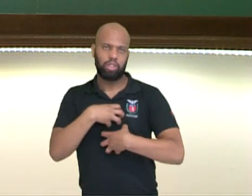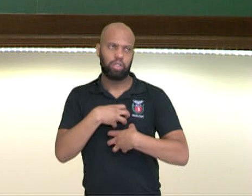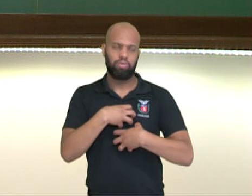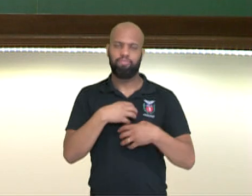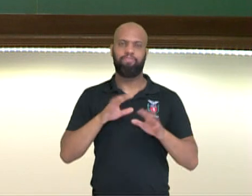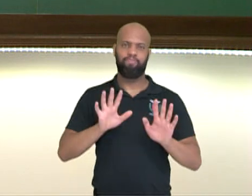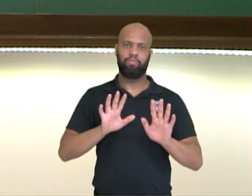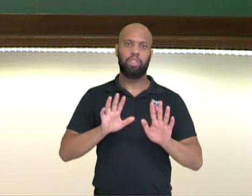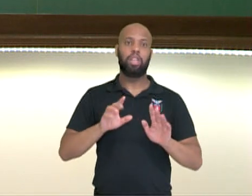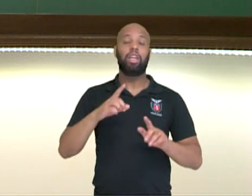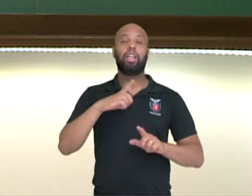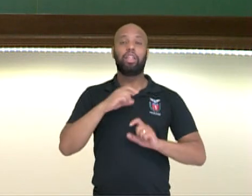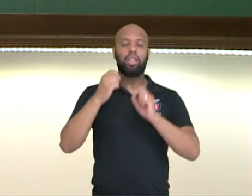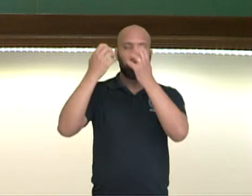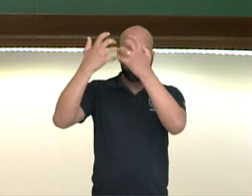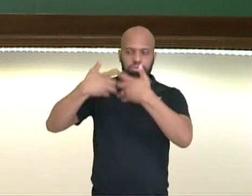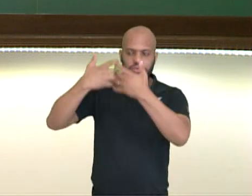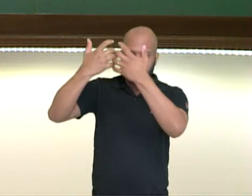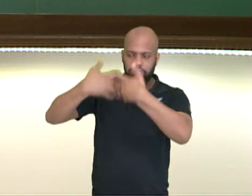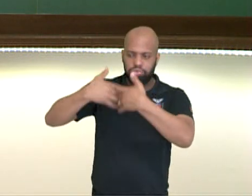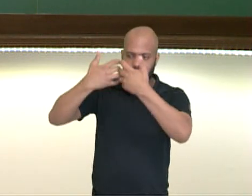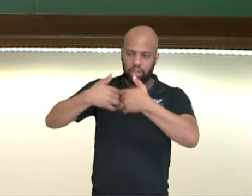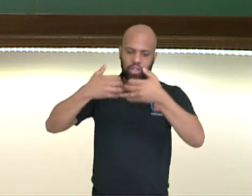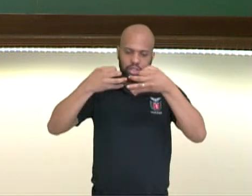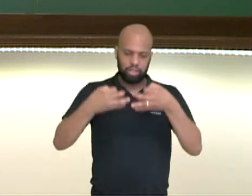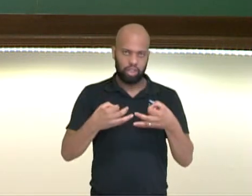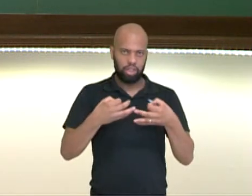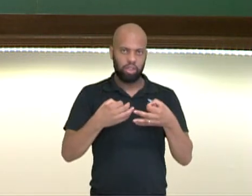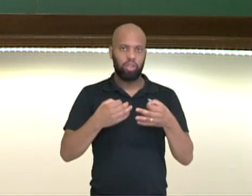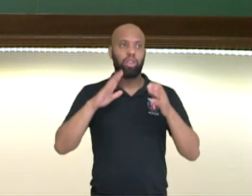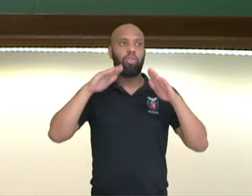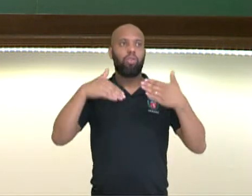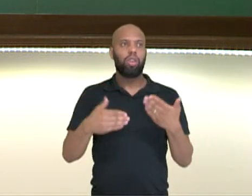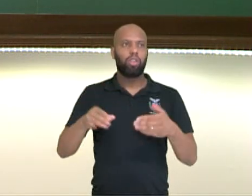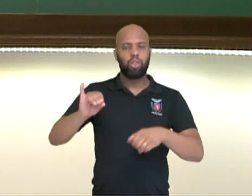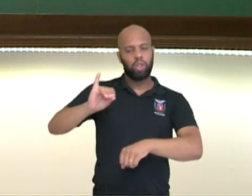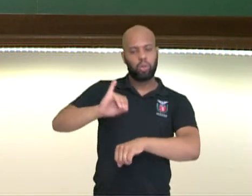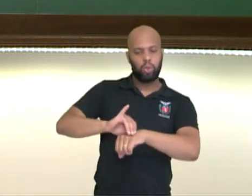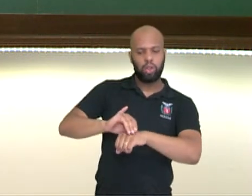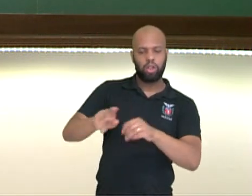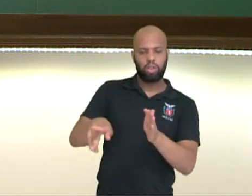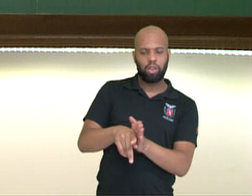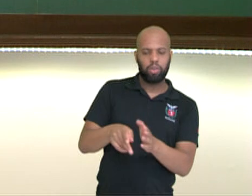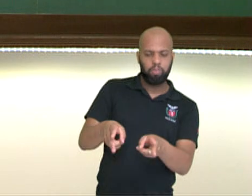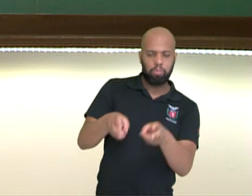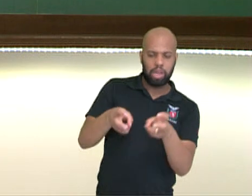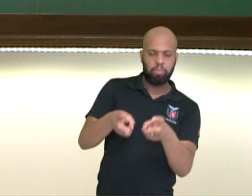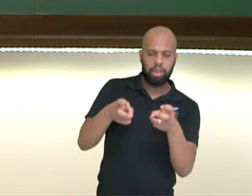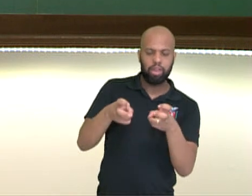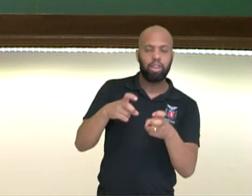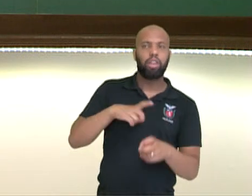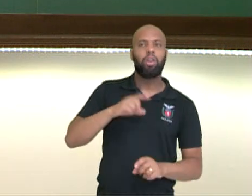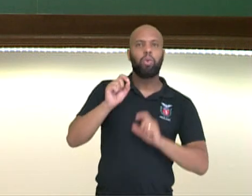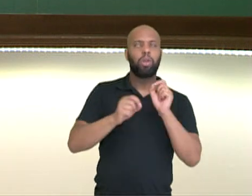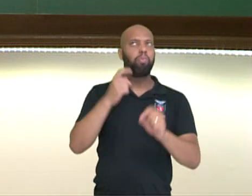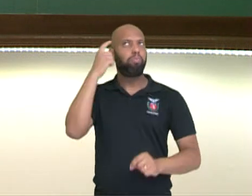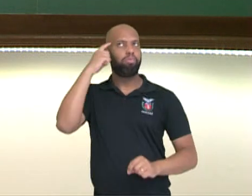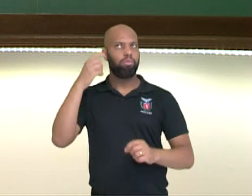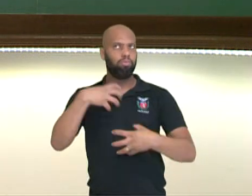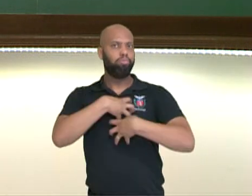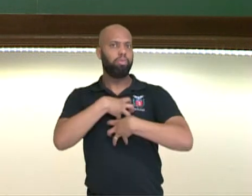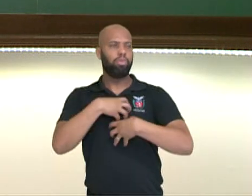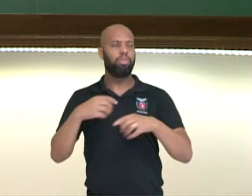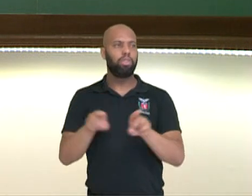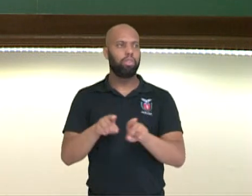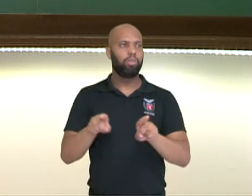sem pensá-los, sem racionalizá-los. Então os instrumentos de medida servem para você pensar os sentidos e